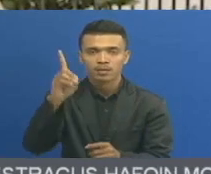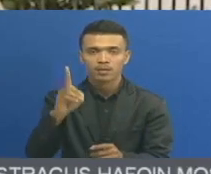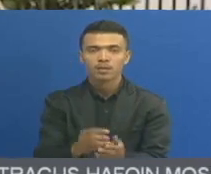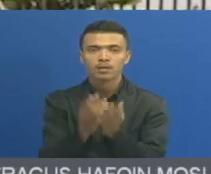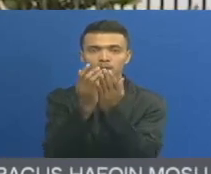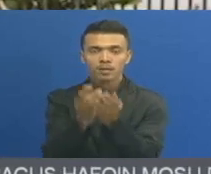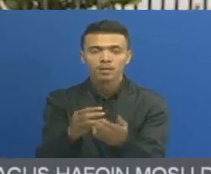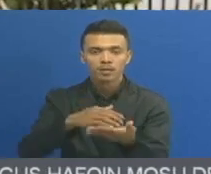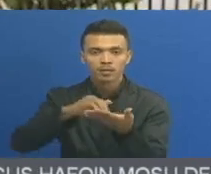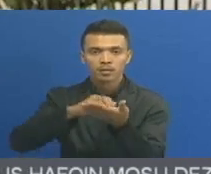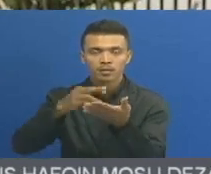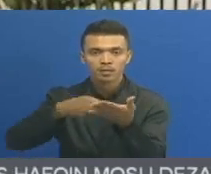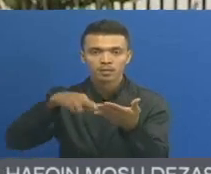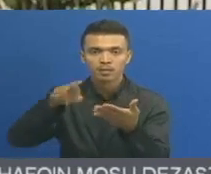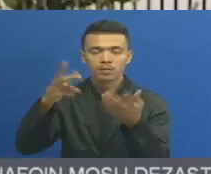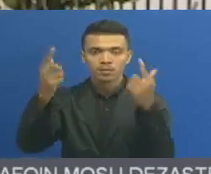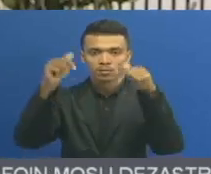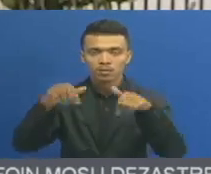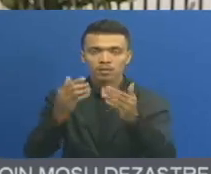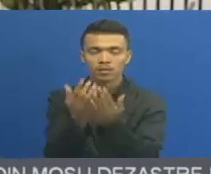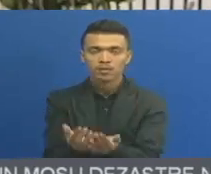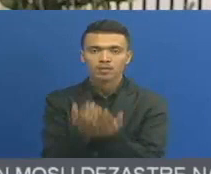Bele Lorifila e tribunal.